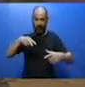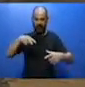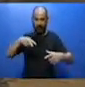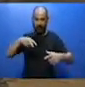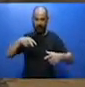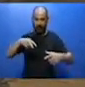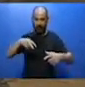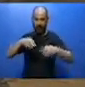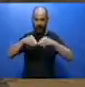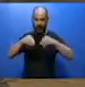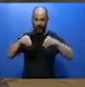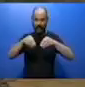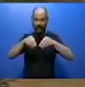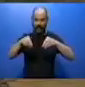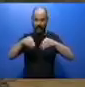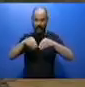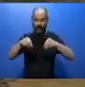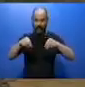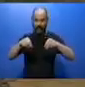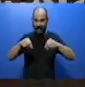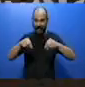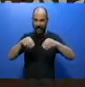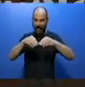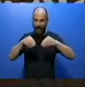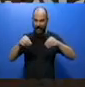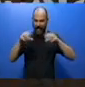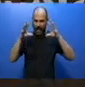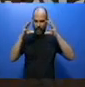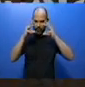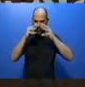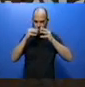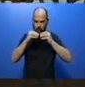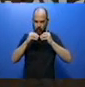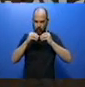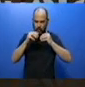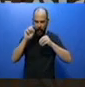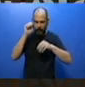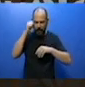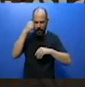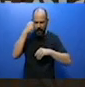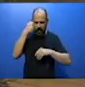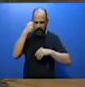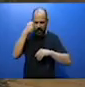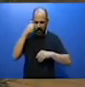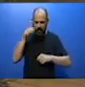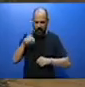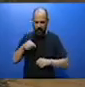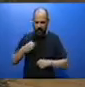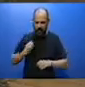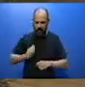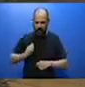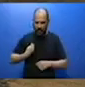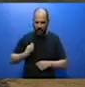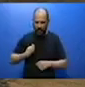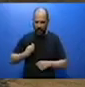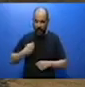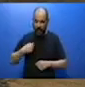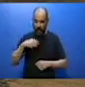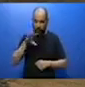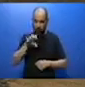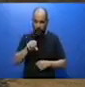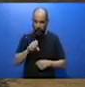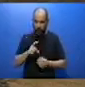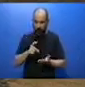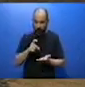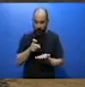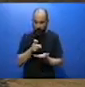na terra onde elas estão. É uma terra escura. Olha, elas vivem. E eu vou pegar uma minhoquinha aqui